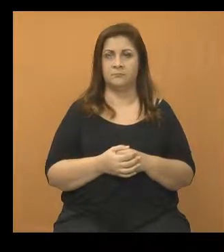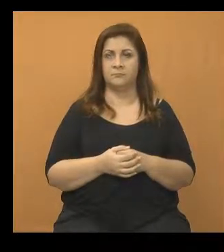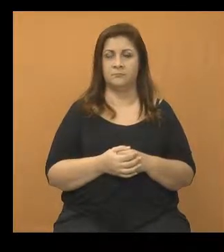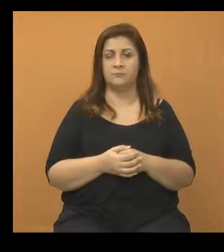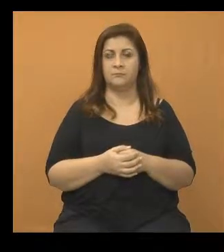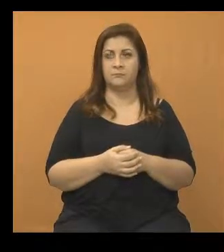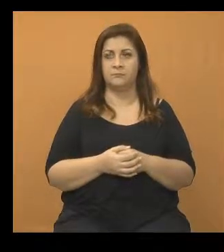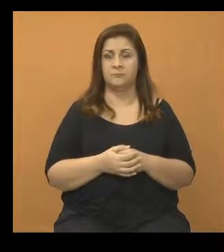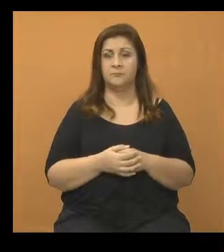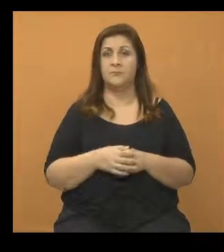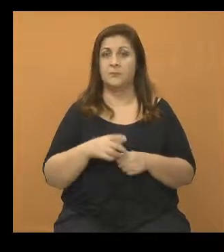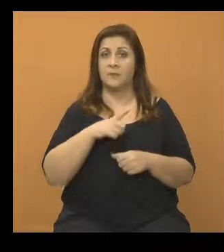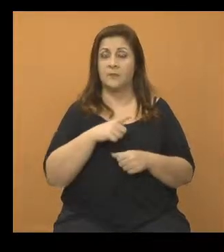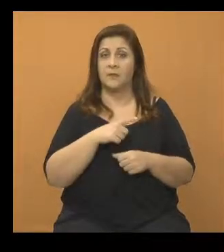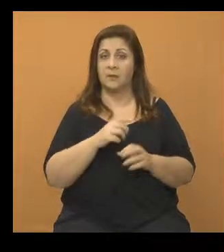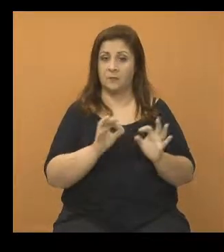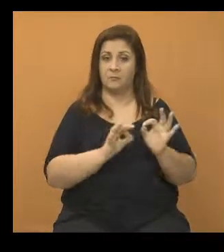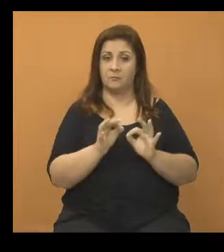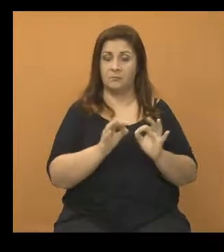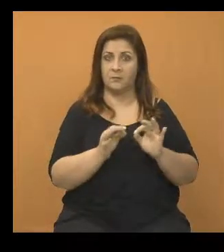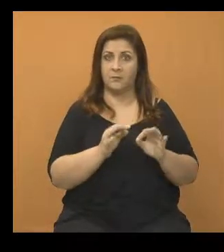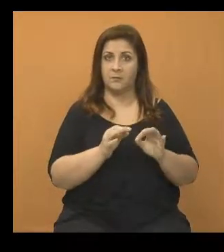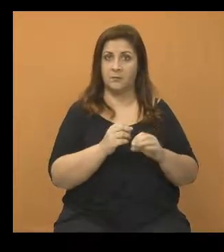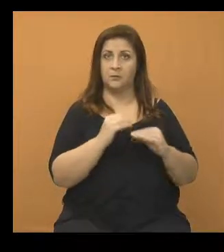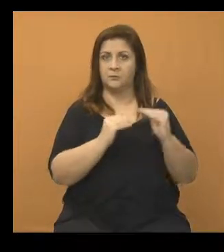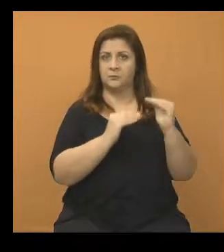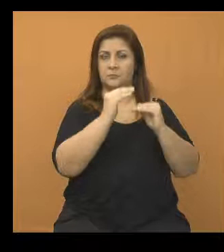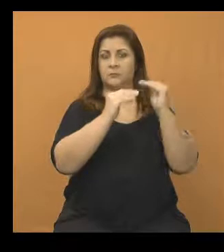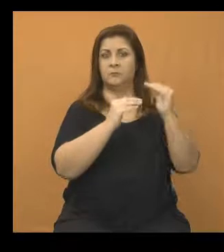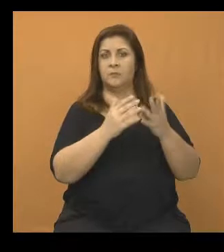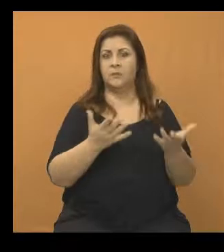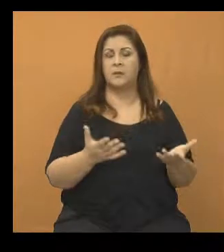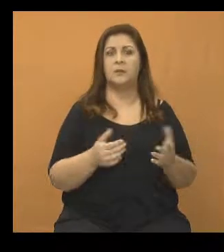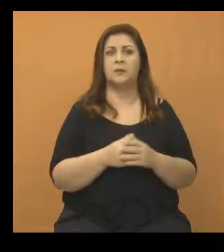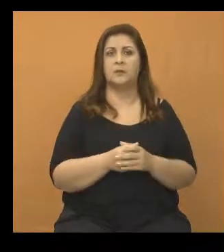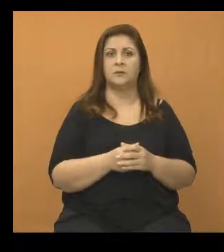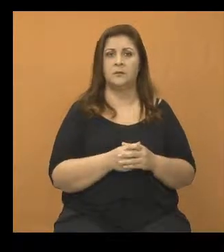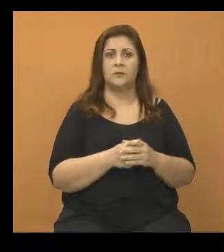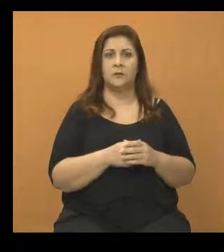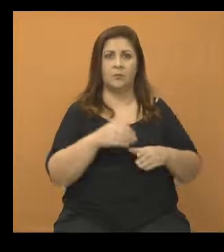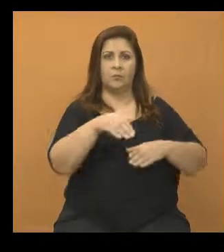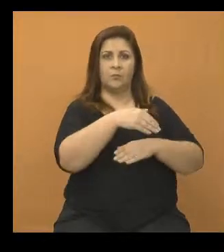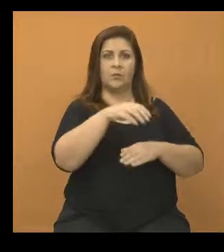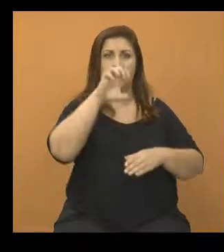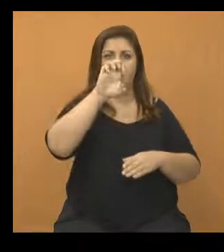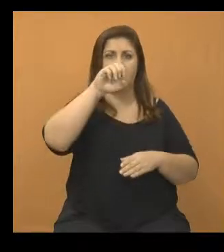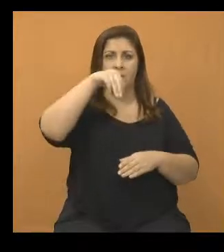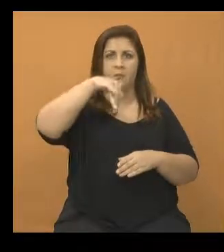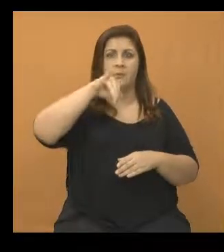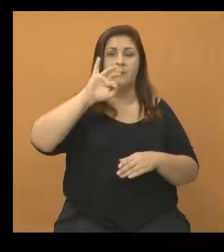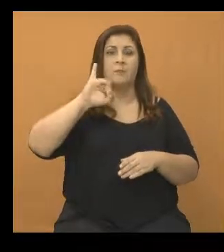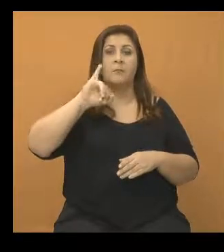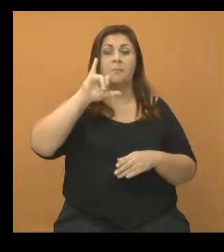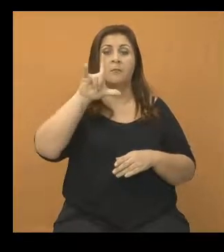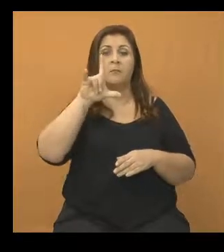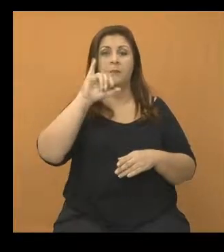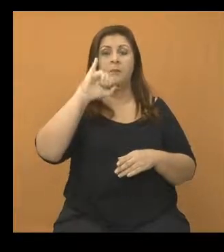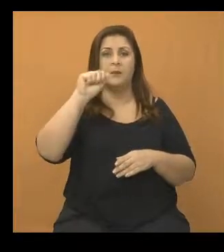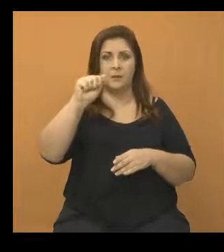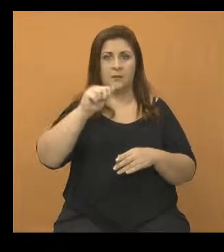você tem grandes investimentos do SAI, né, como drenagem do Emília, né, que já iniciaram as